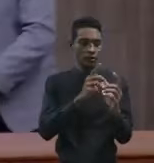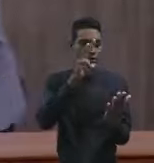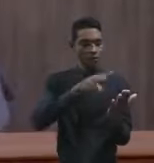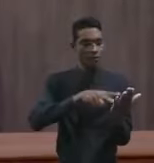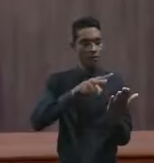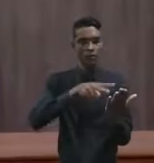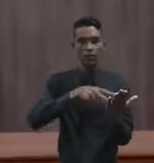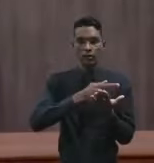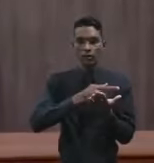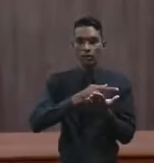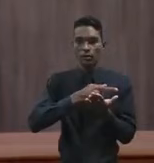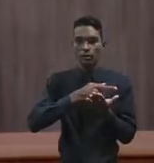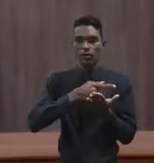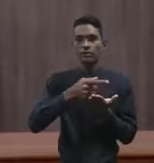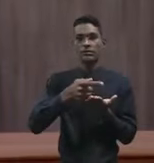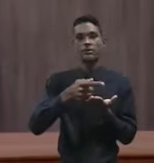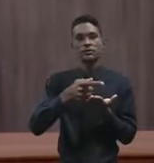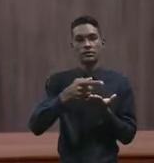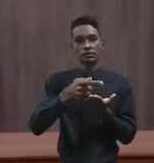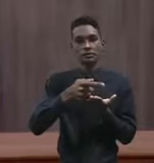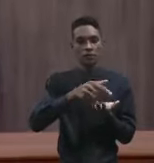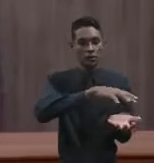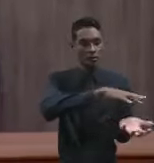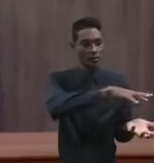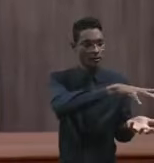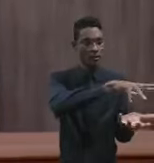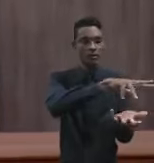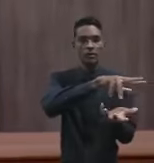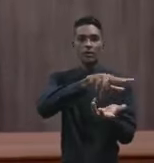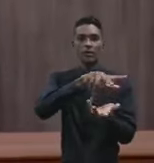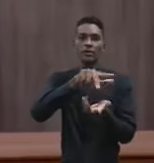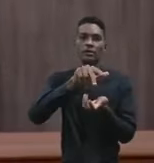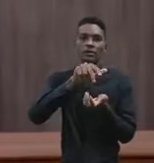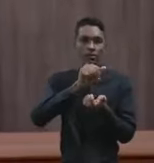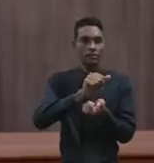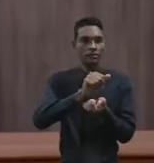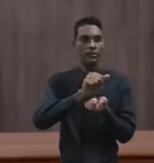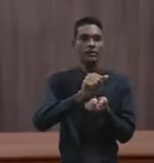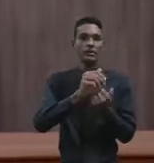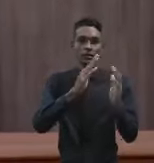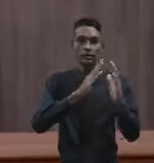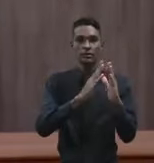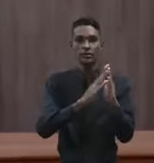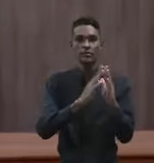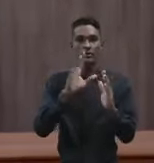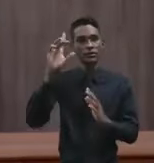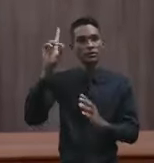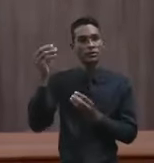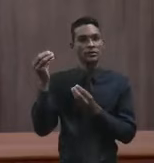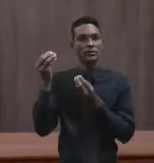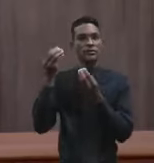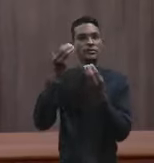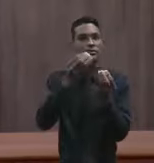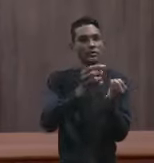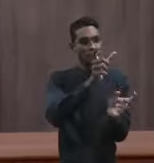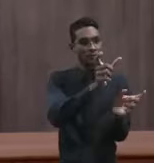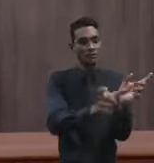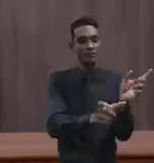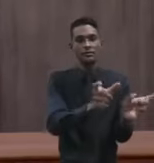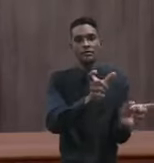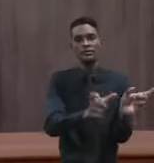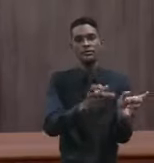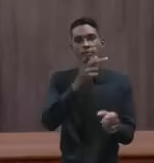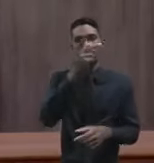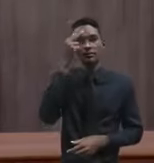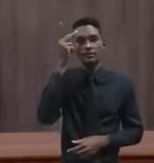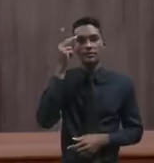é uma casa. O planeta Terra é uma casa que Deus deu para o ser humano. E a Bíblia diz,